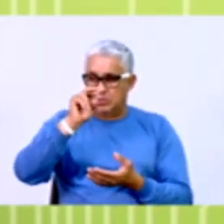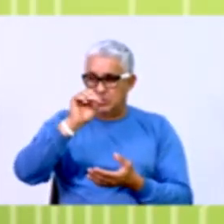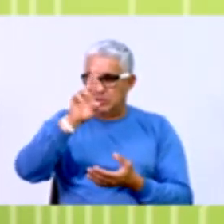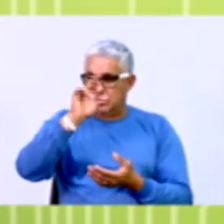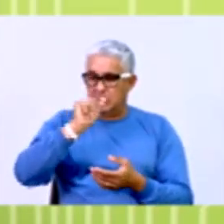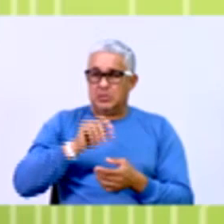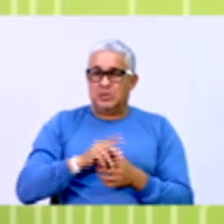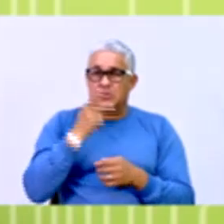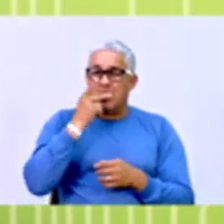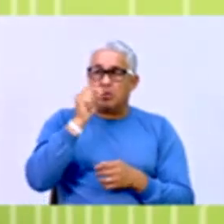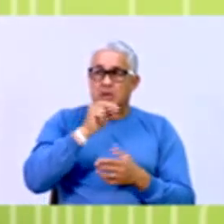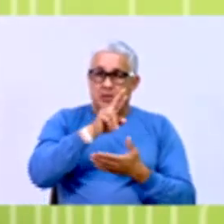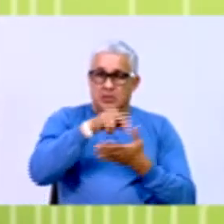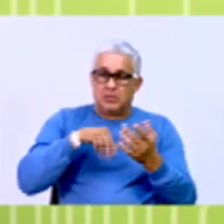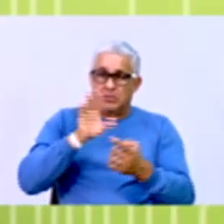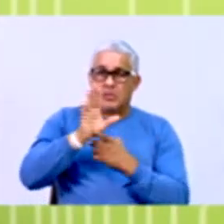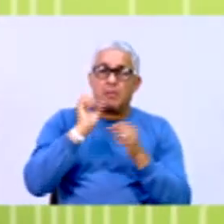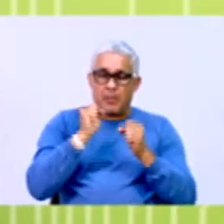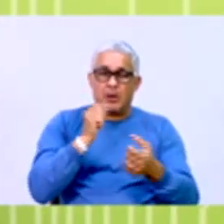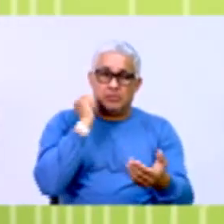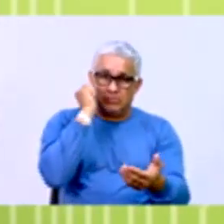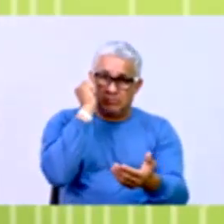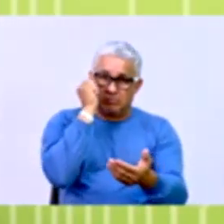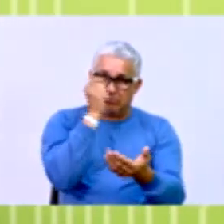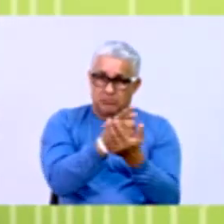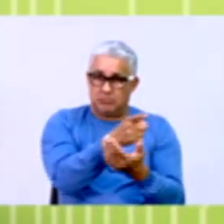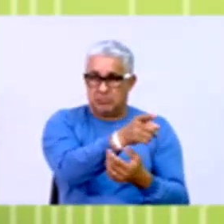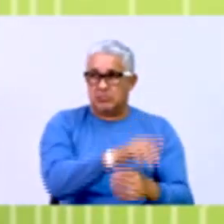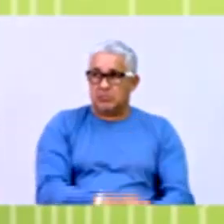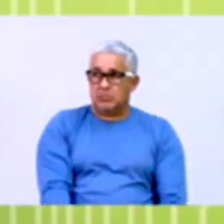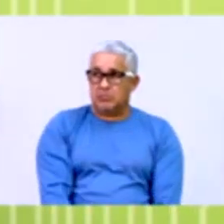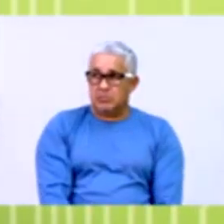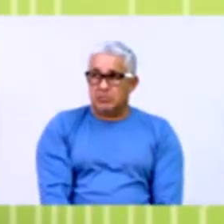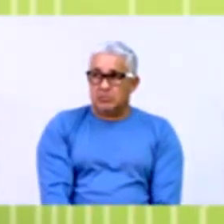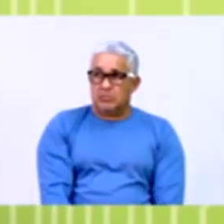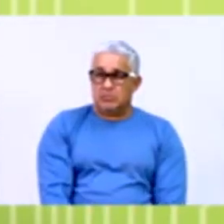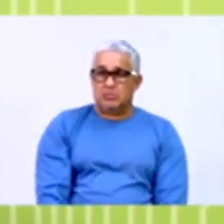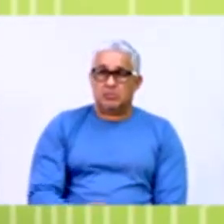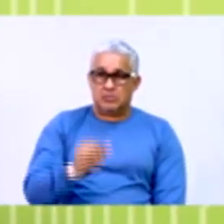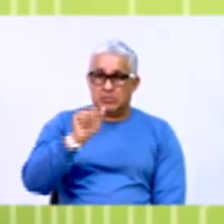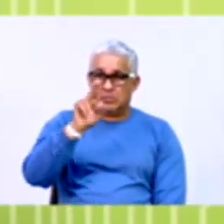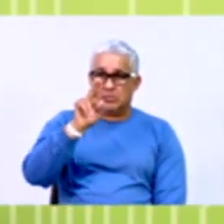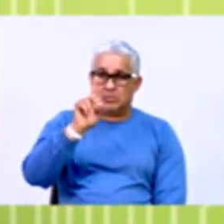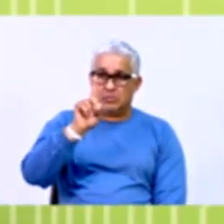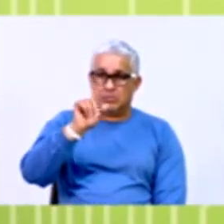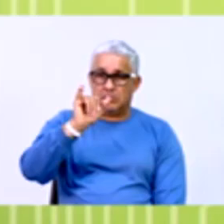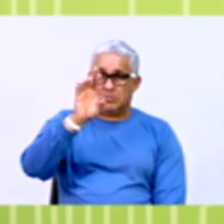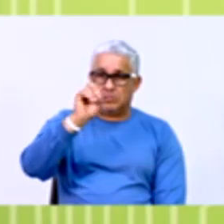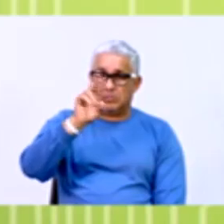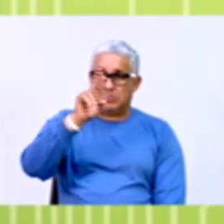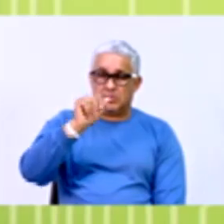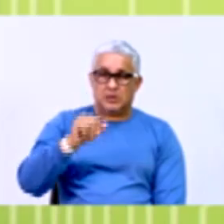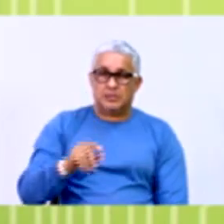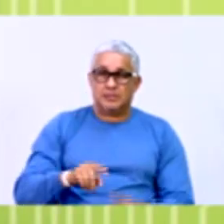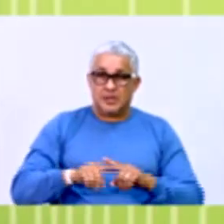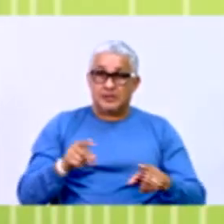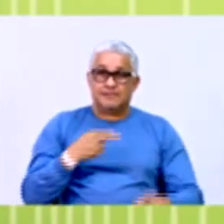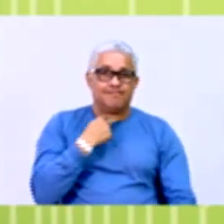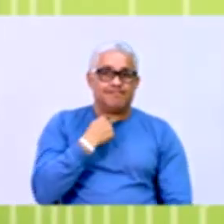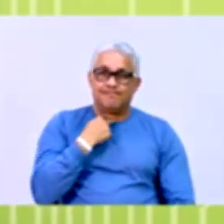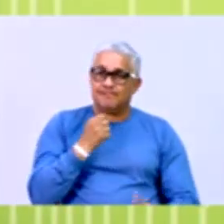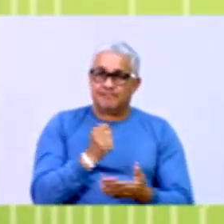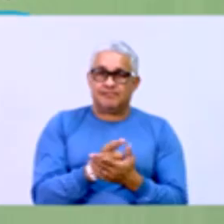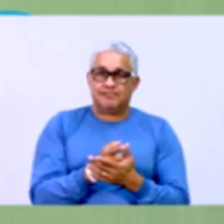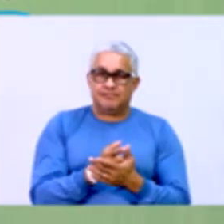vai dizer, olha, pode comprar. E aí vai falar para todos os, a auditoria falou que pode comprar. E não podia comprar.